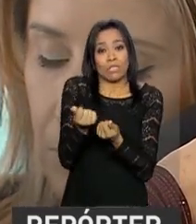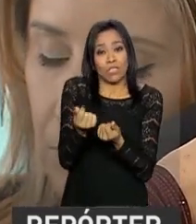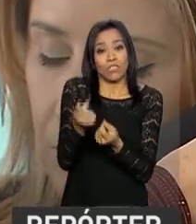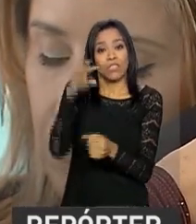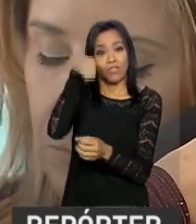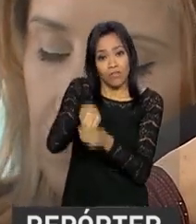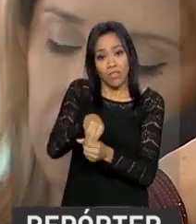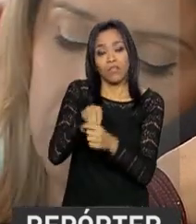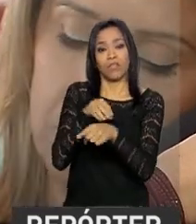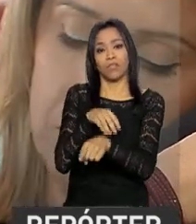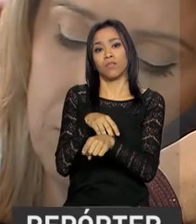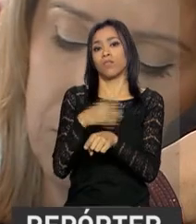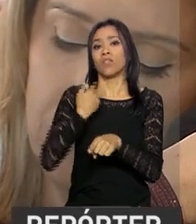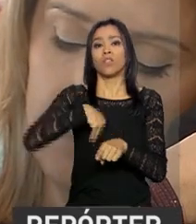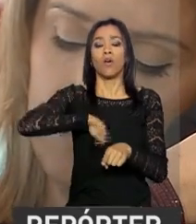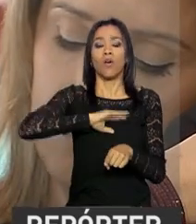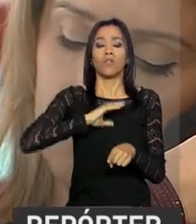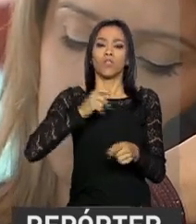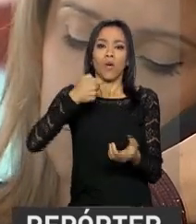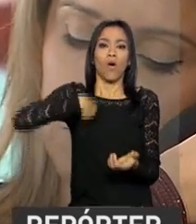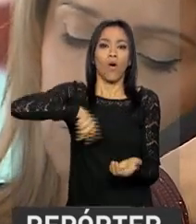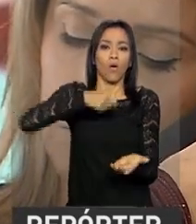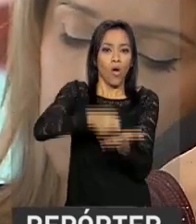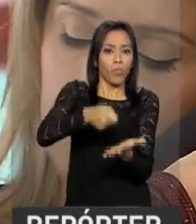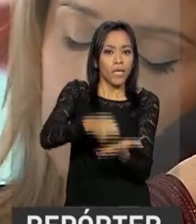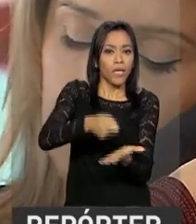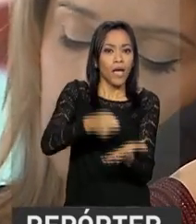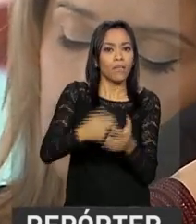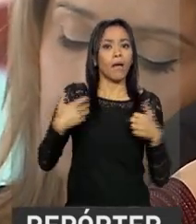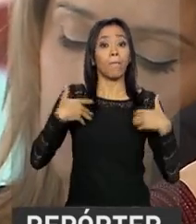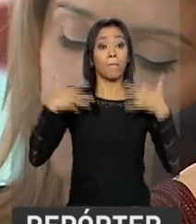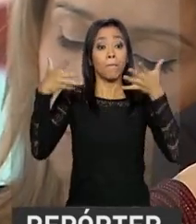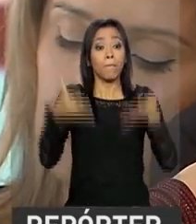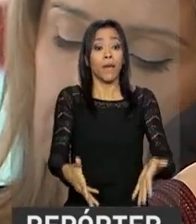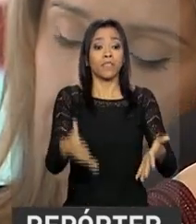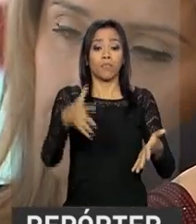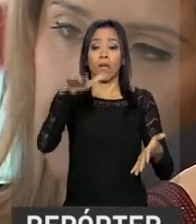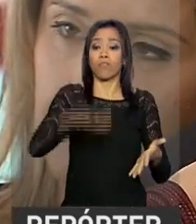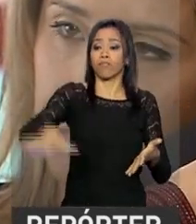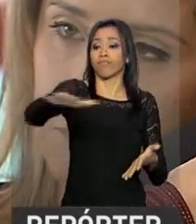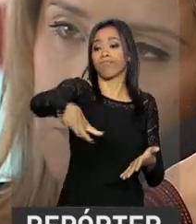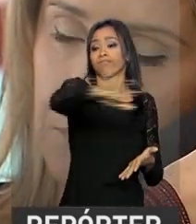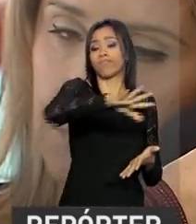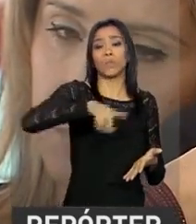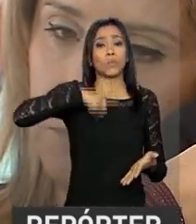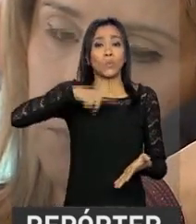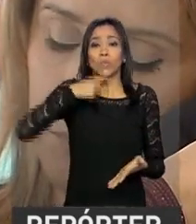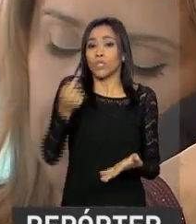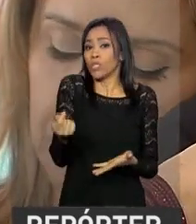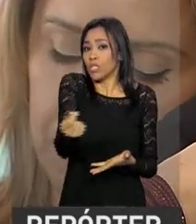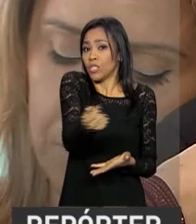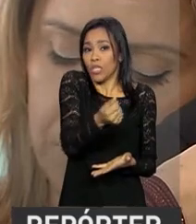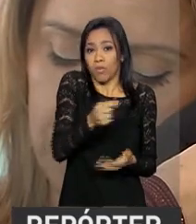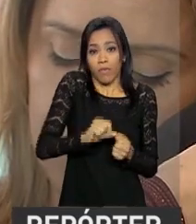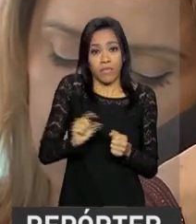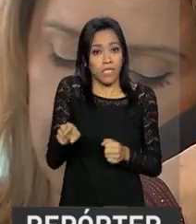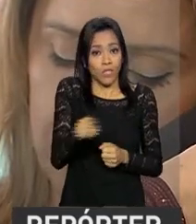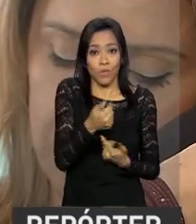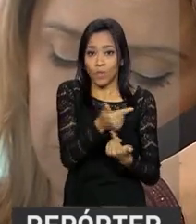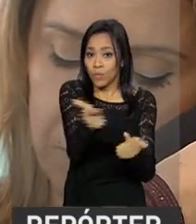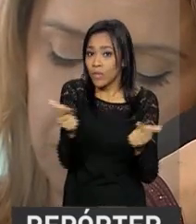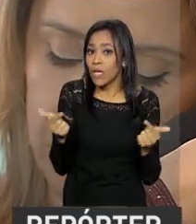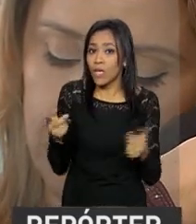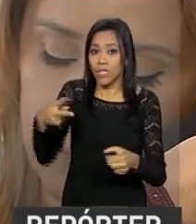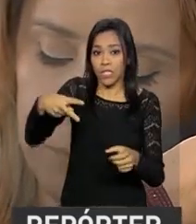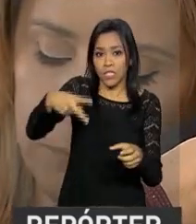nós somos obrigados a participar de todos os campos, nós não vamos ter recursos para fazer isso. Isso vai fazer com que essa